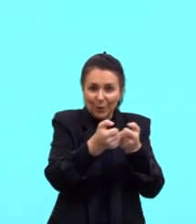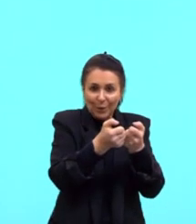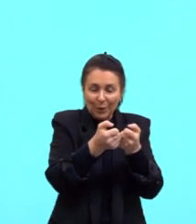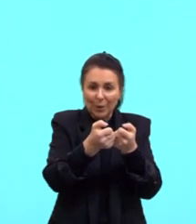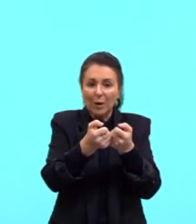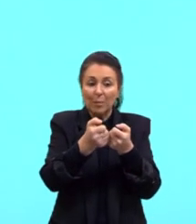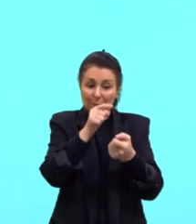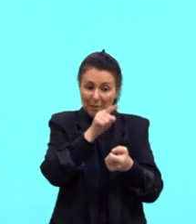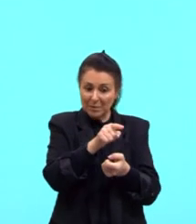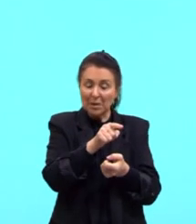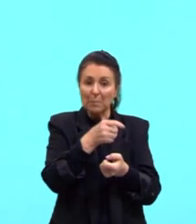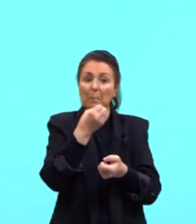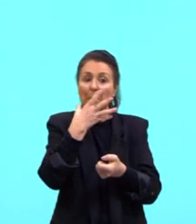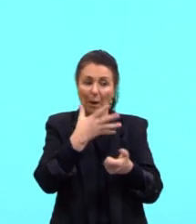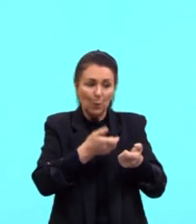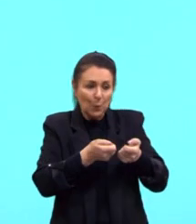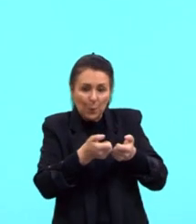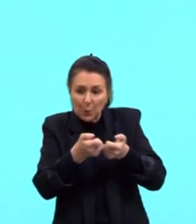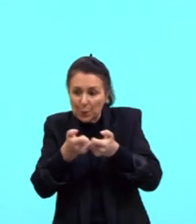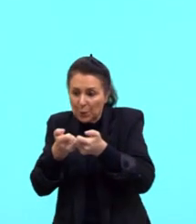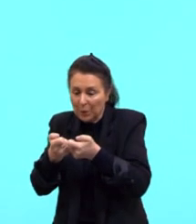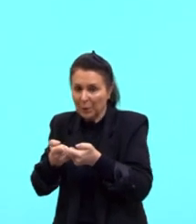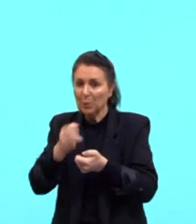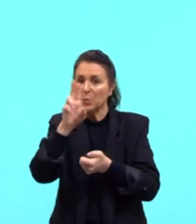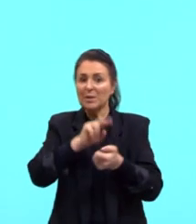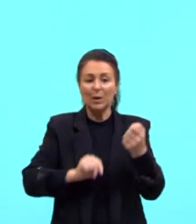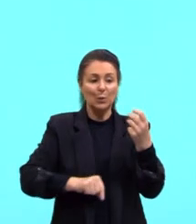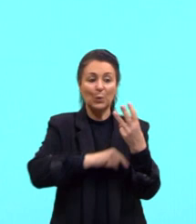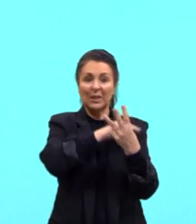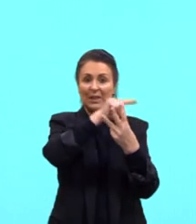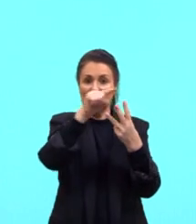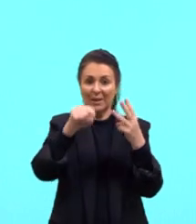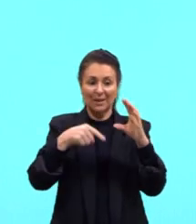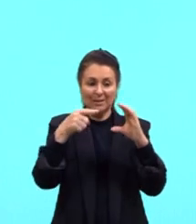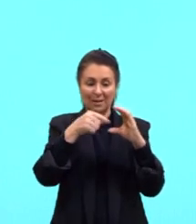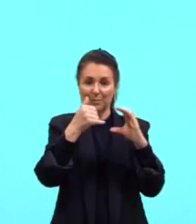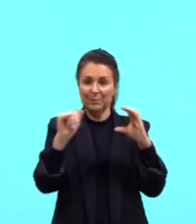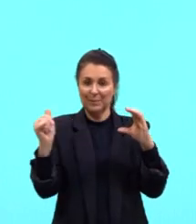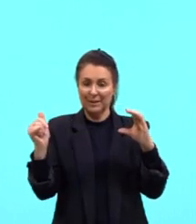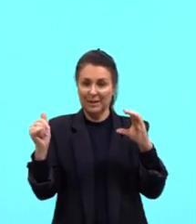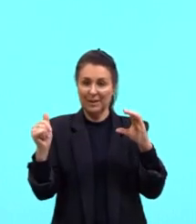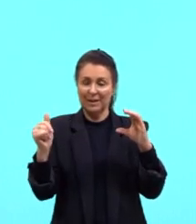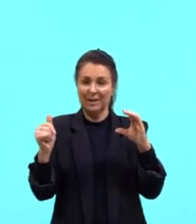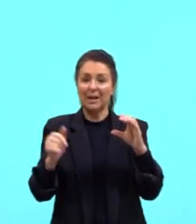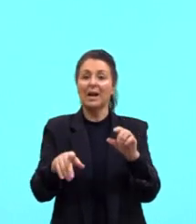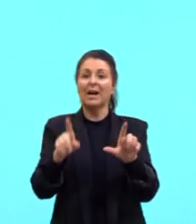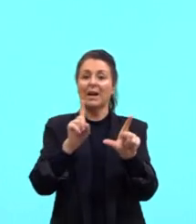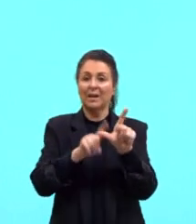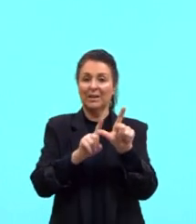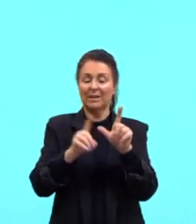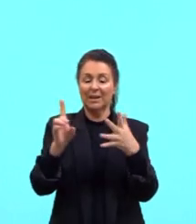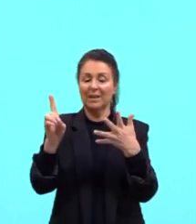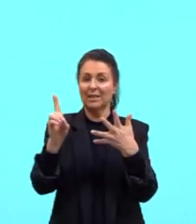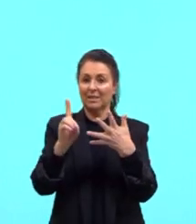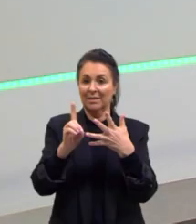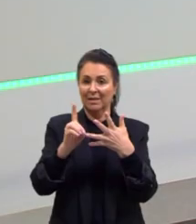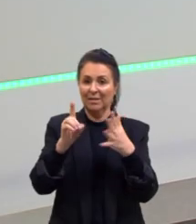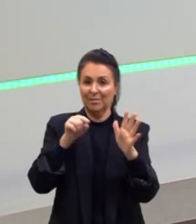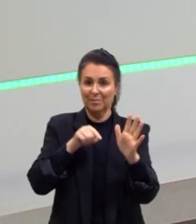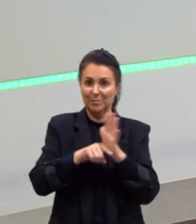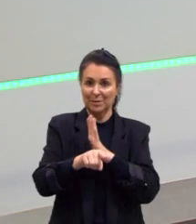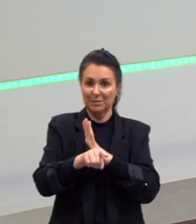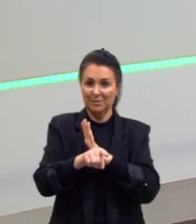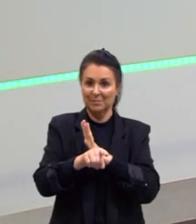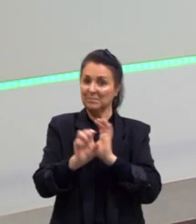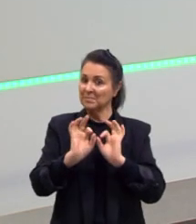eficiência da utilização das minhas três filhas então é alternativa 4 ou de da questão